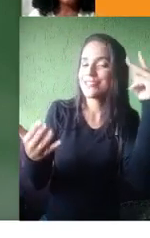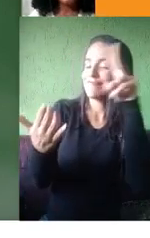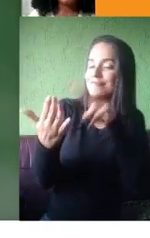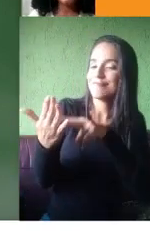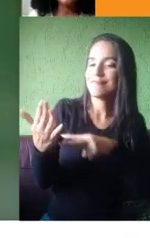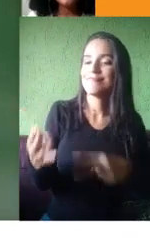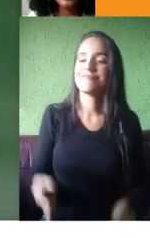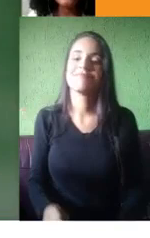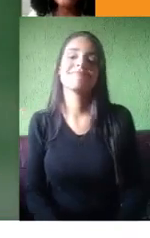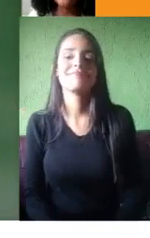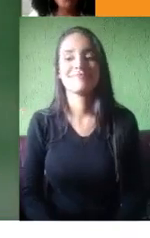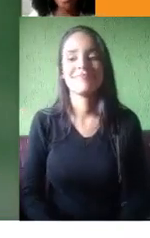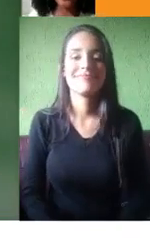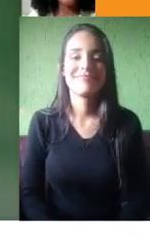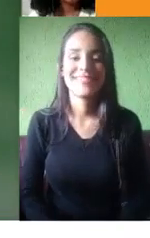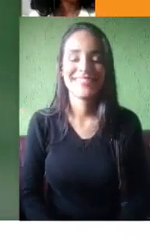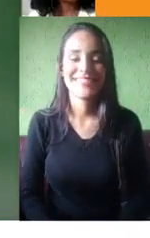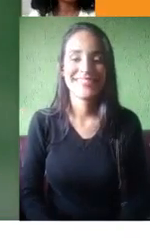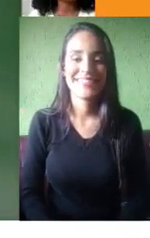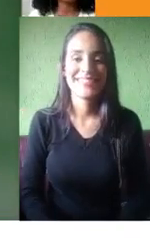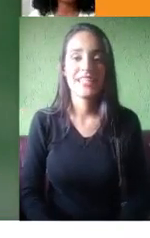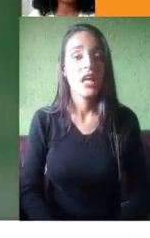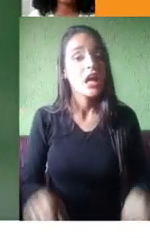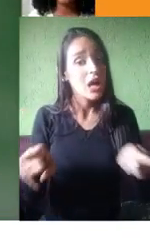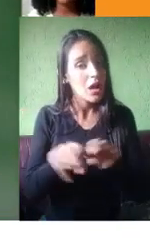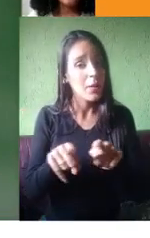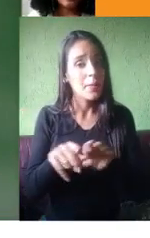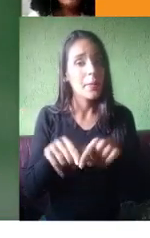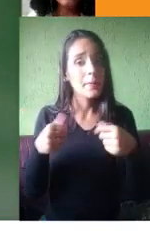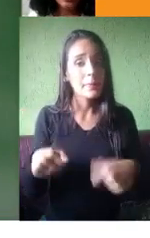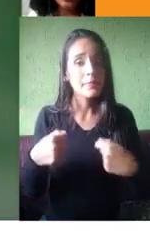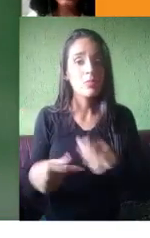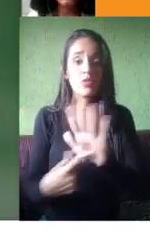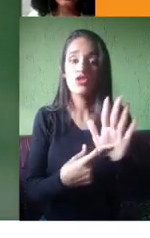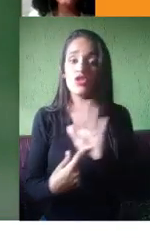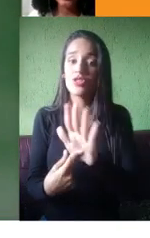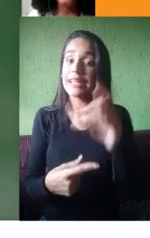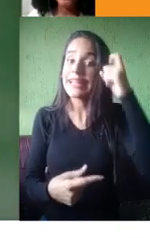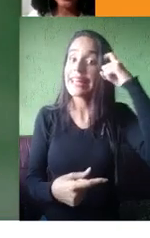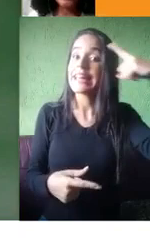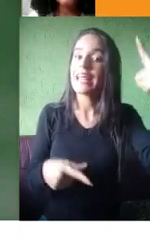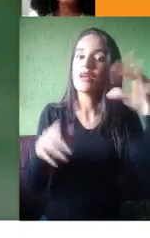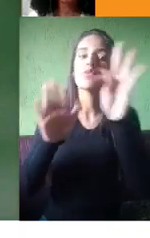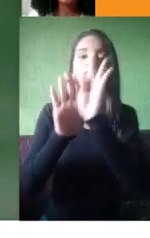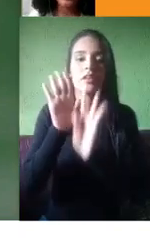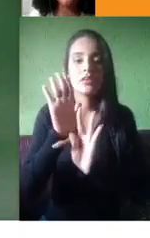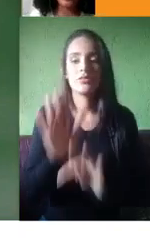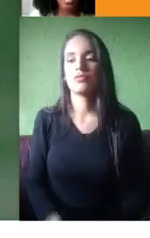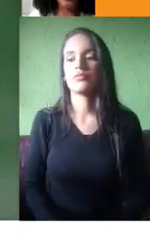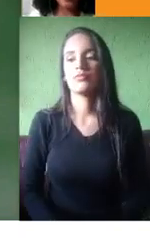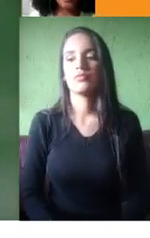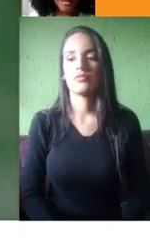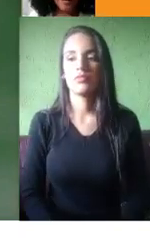anteriormente, e ter uma mensagem cifrada, compreendida apenas na conclusão. Foi exatamente o que a gente acabou de ver com esse título